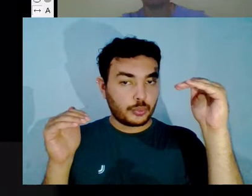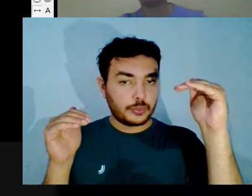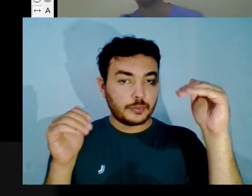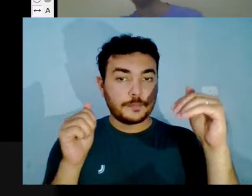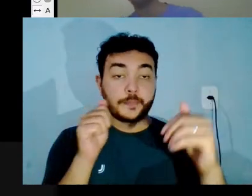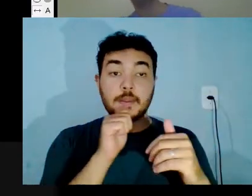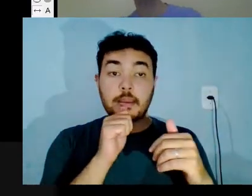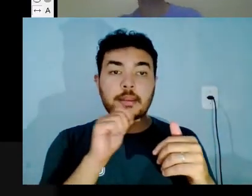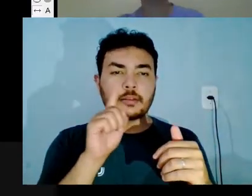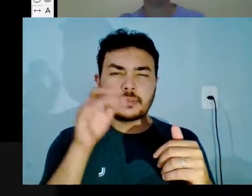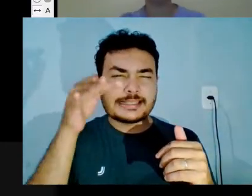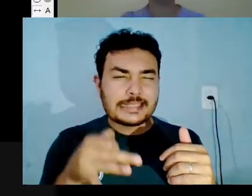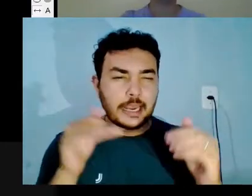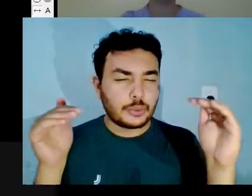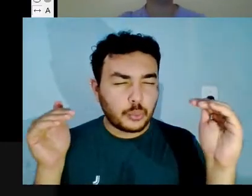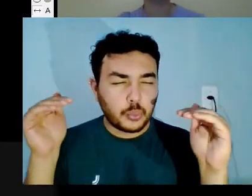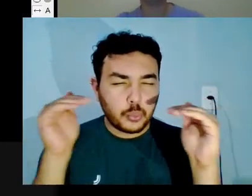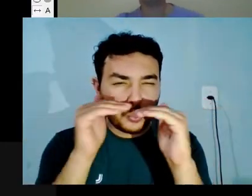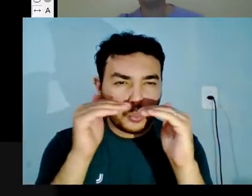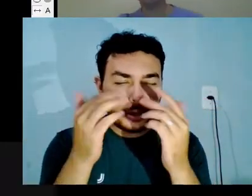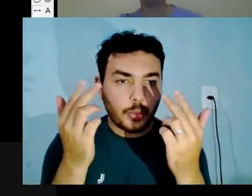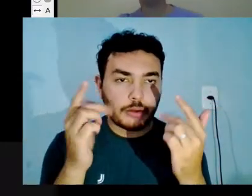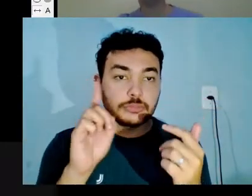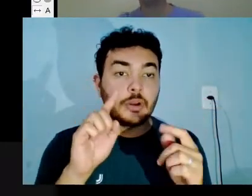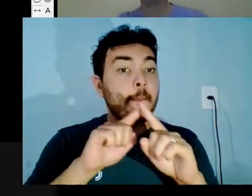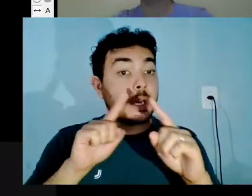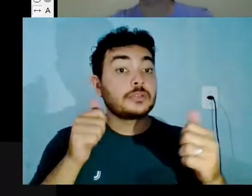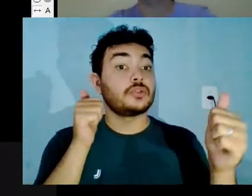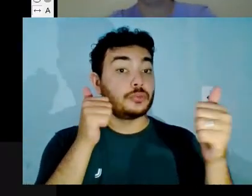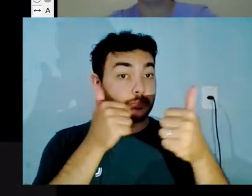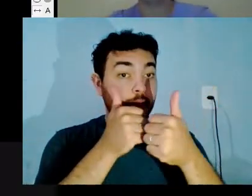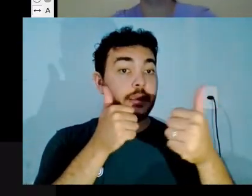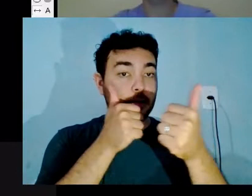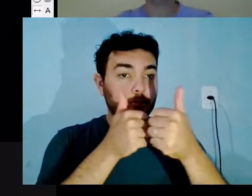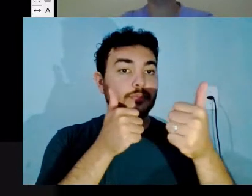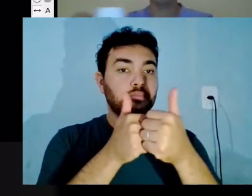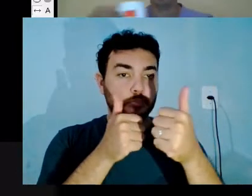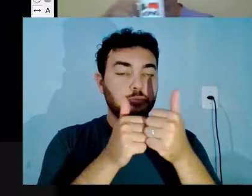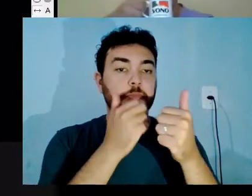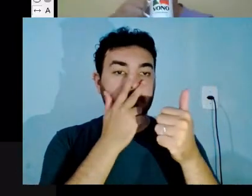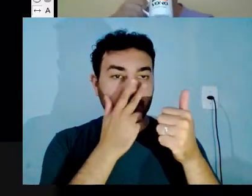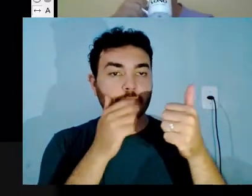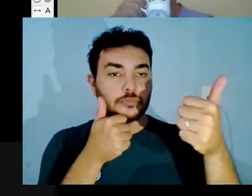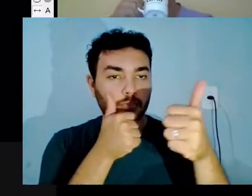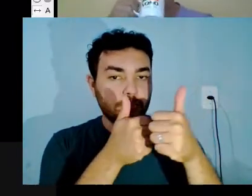chegaram na equação ideal, com esses estudos até o momento, mas diminuíram bastante a diferença, né?